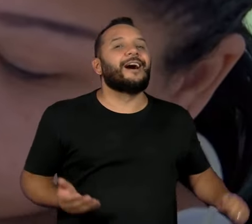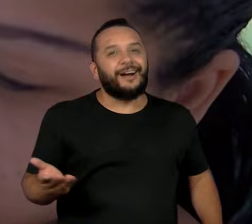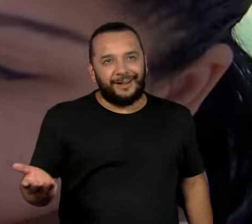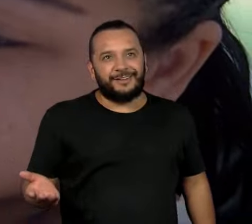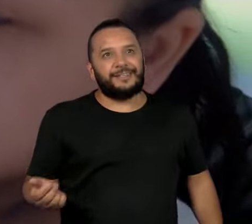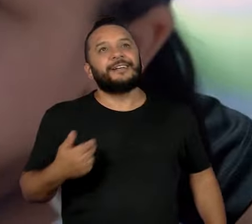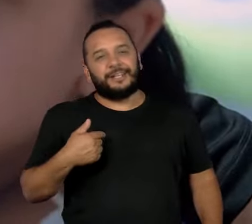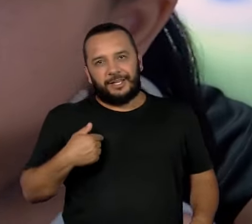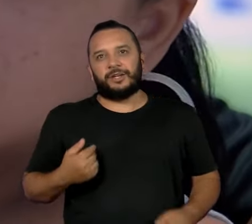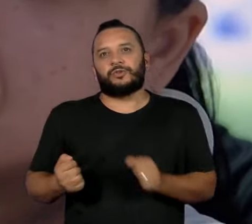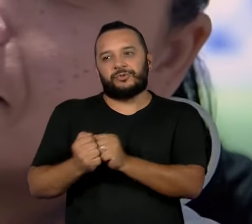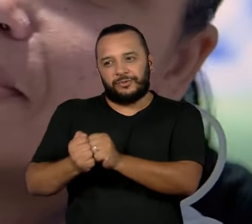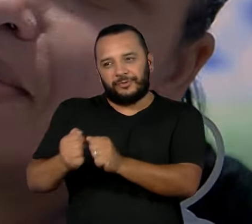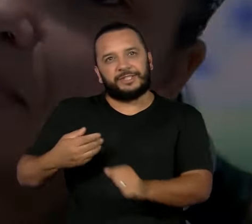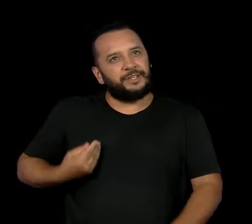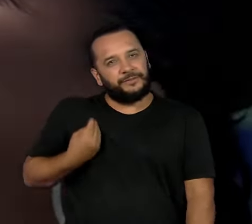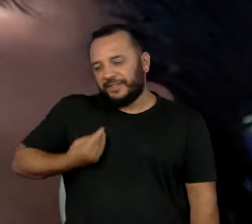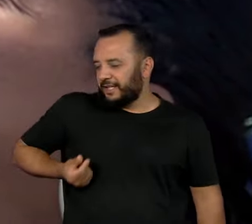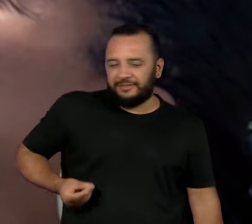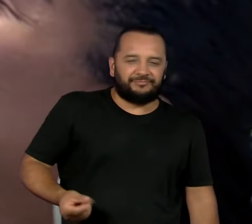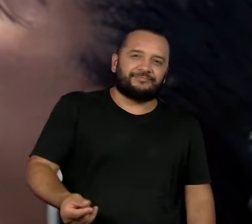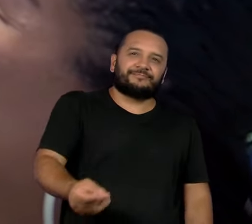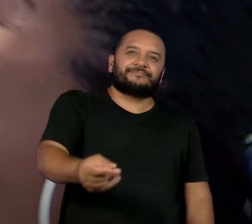nossa vida. Eu te amo o resto da minha vida.